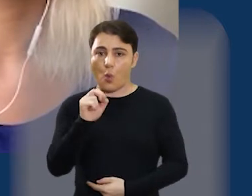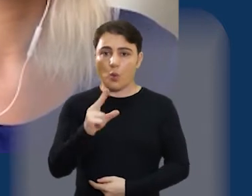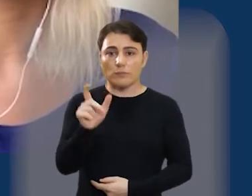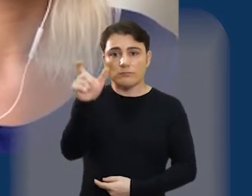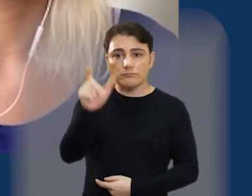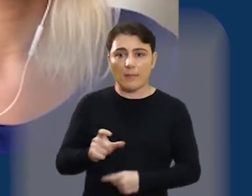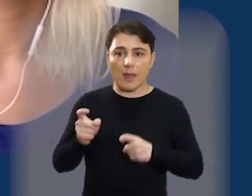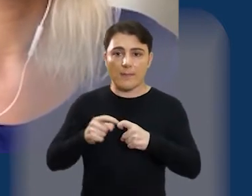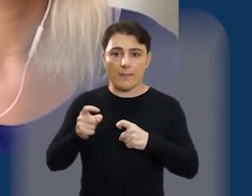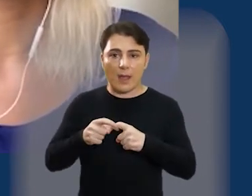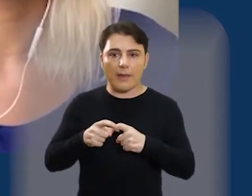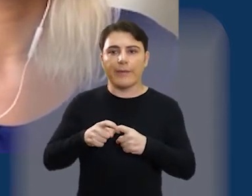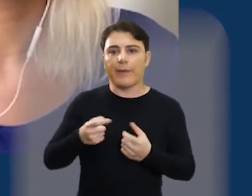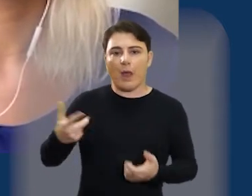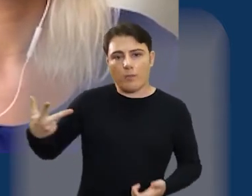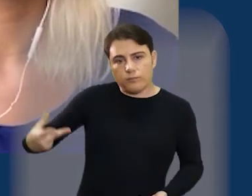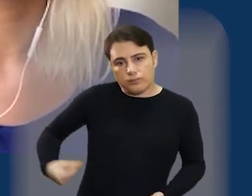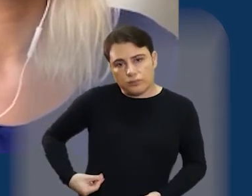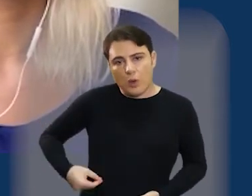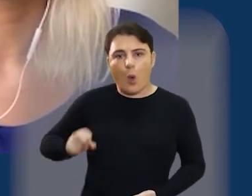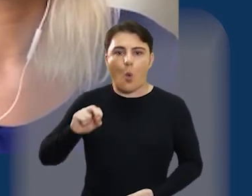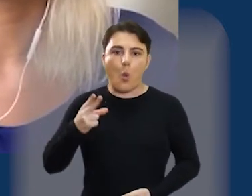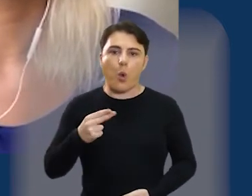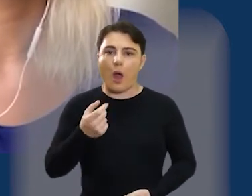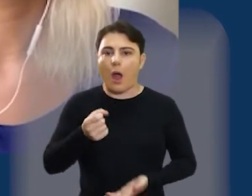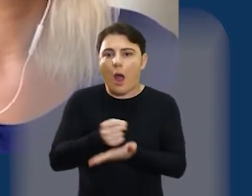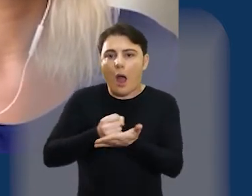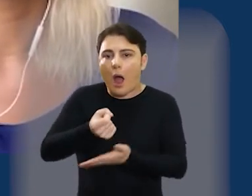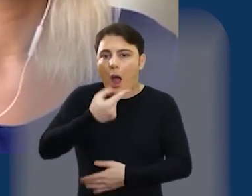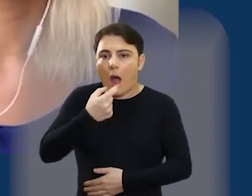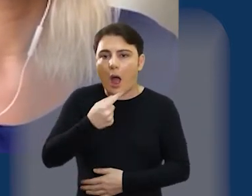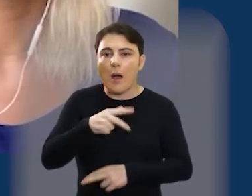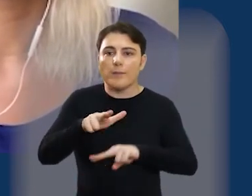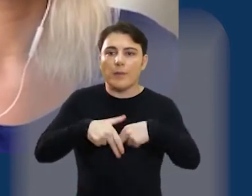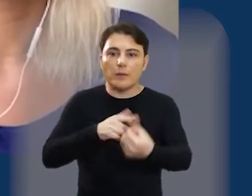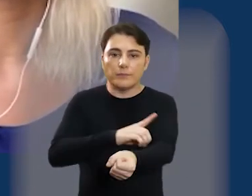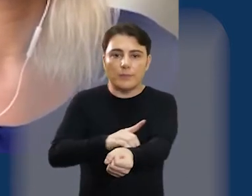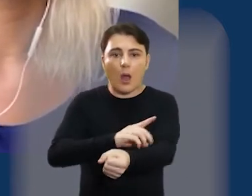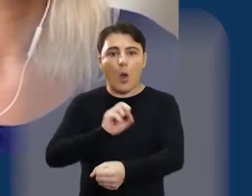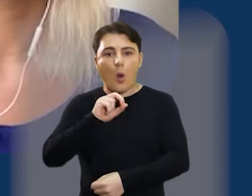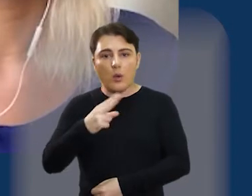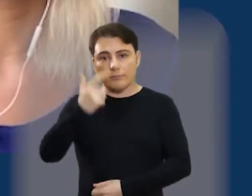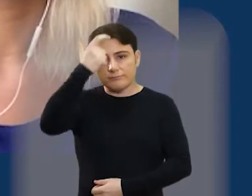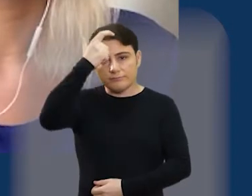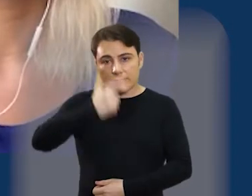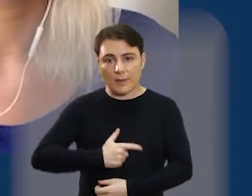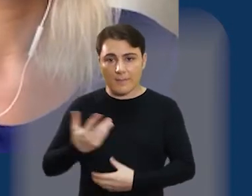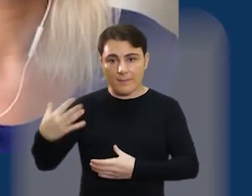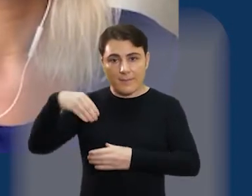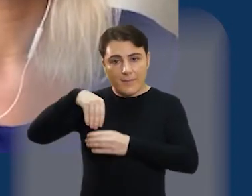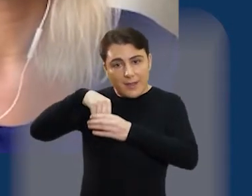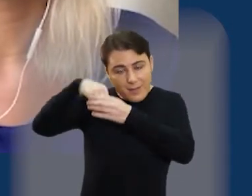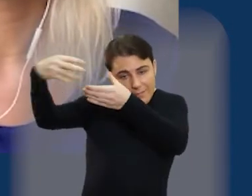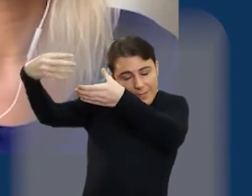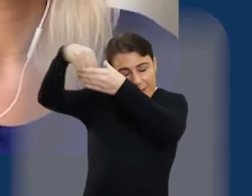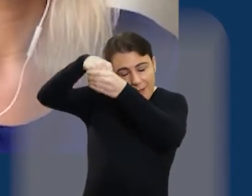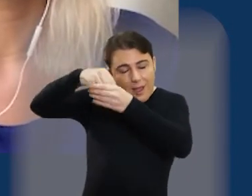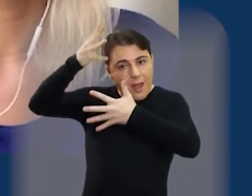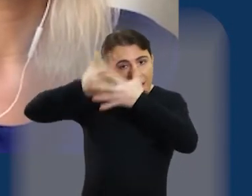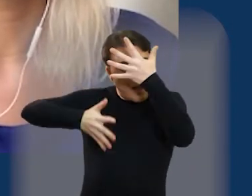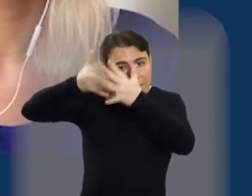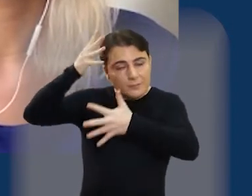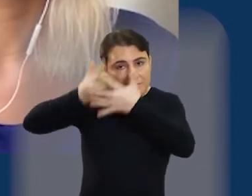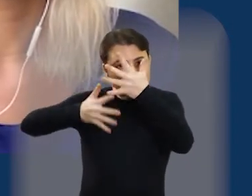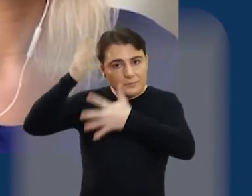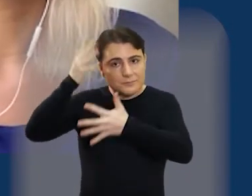orais, pacientes que são compulsivos, né? Evidentemente, crianças. Gestantes, em hipótese